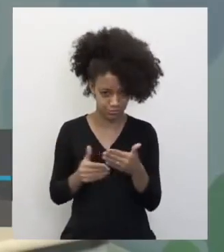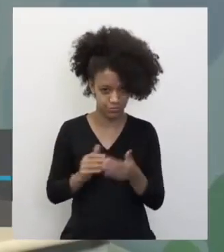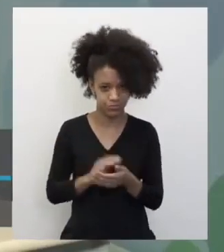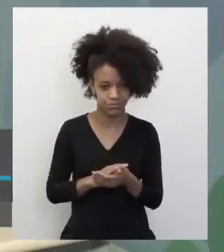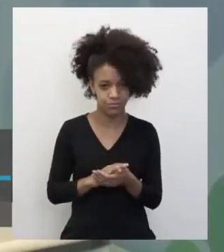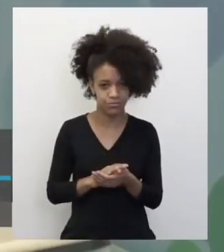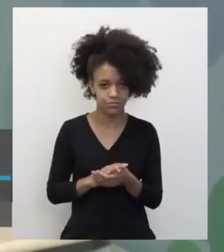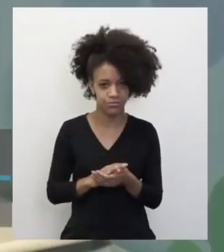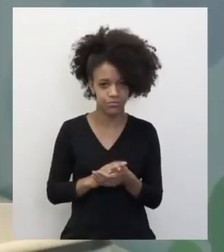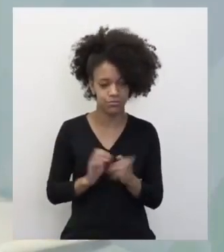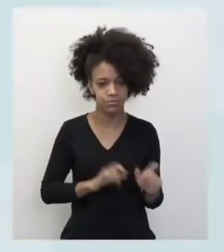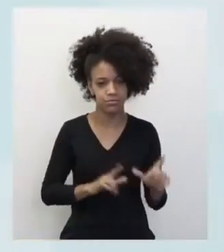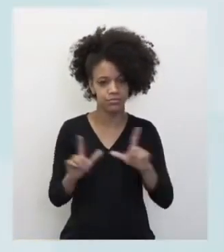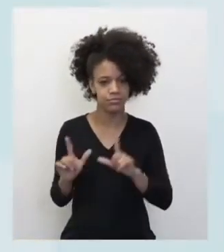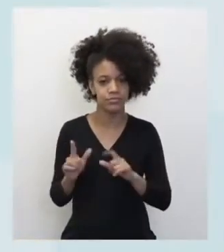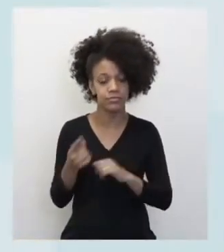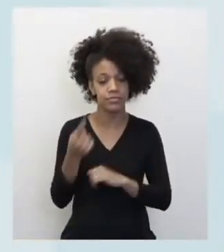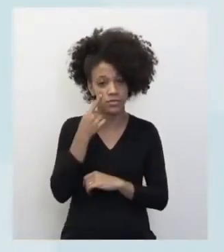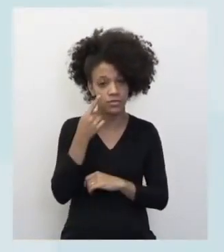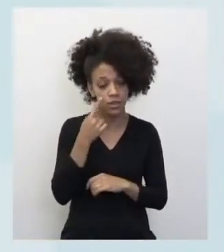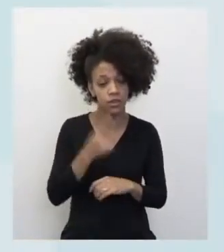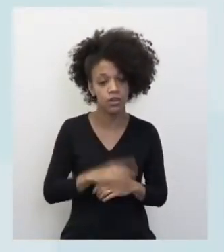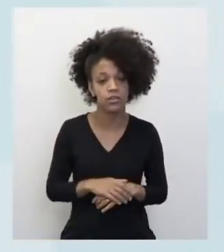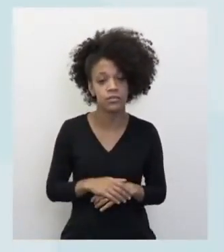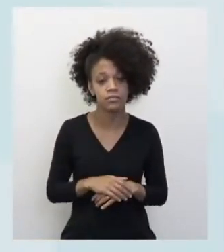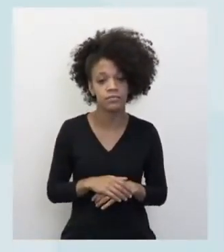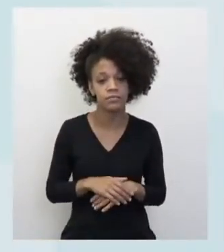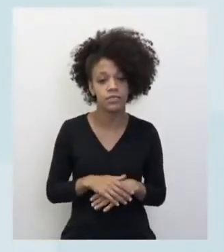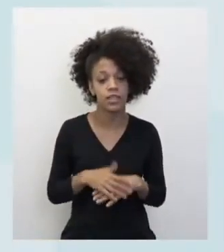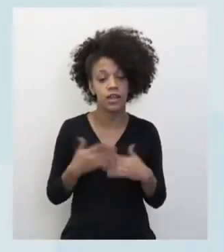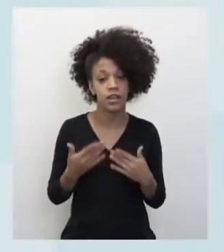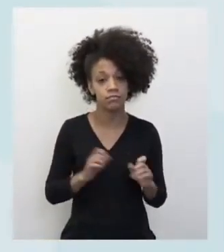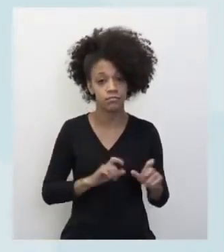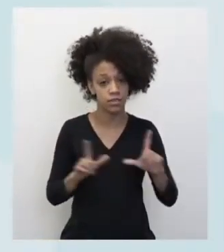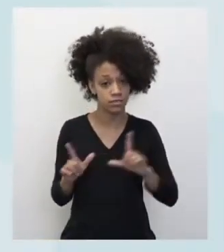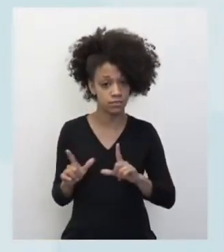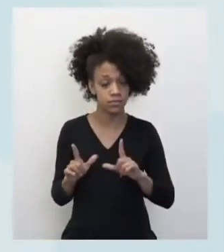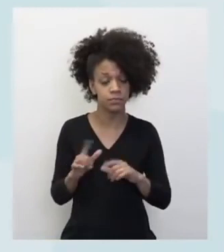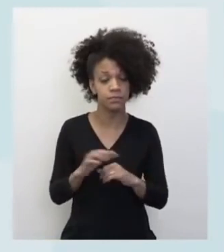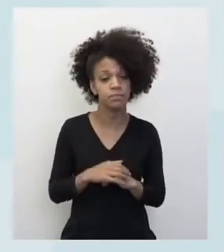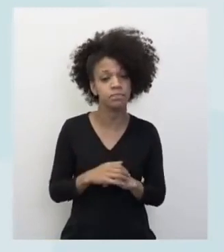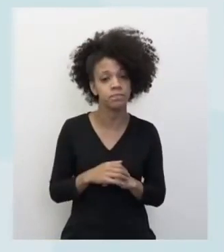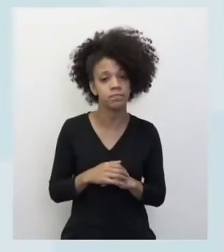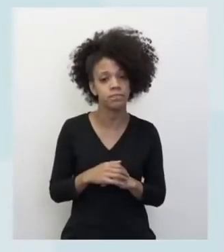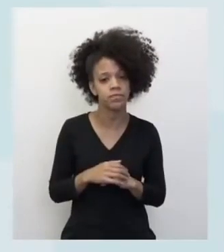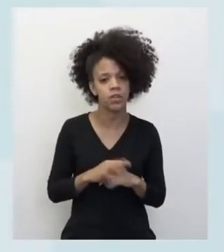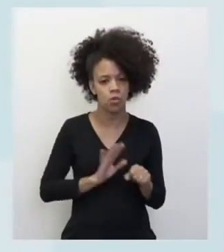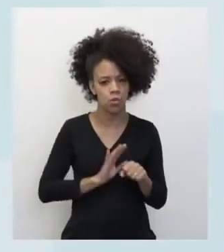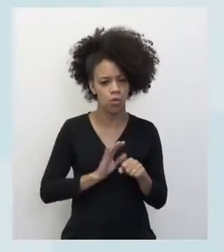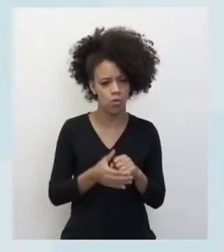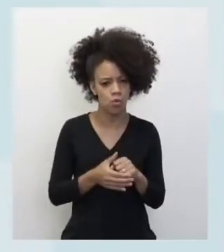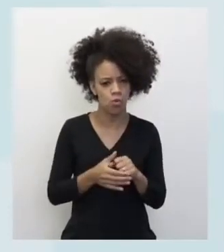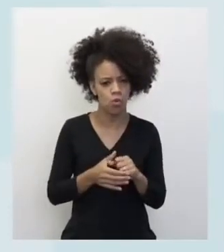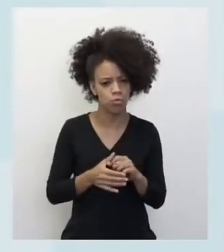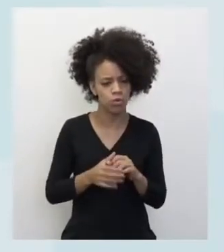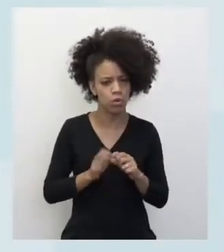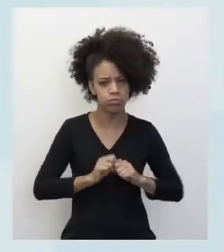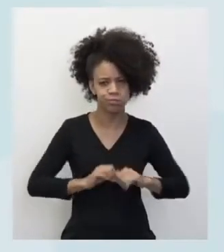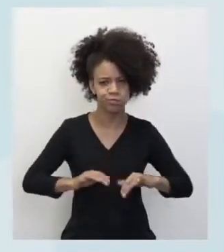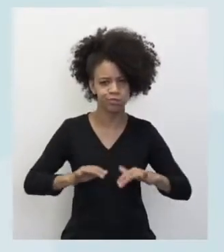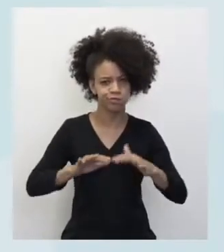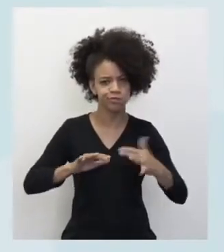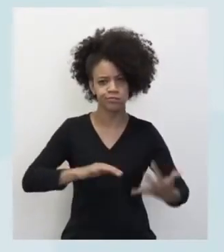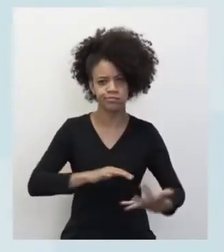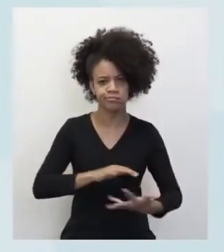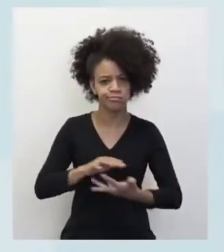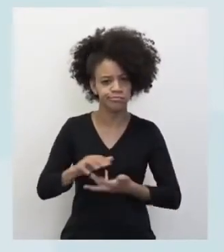que estava, você olha a imagem, você fala assim, pô, o vírus está no mundo inteiro, assim,